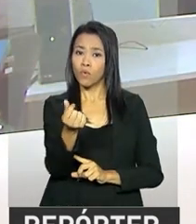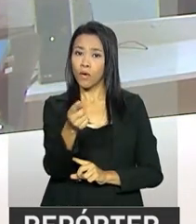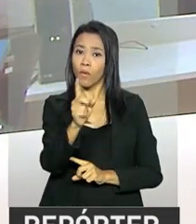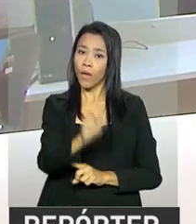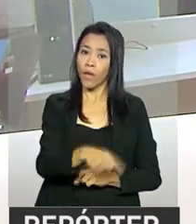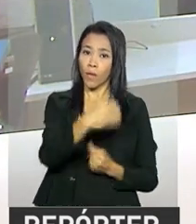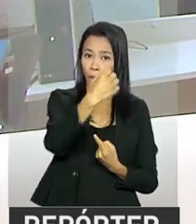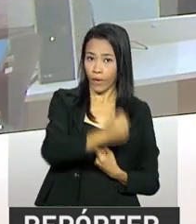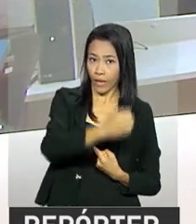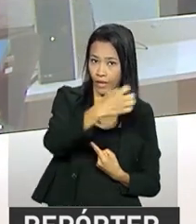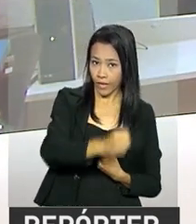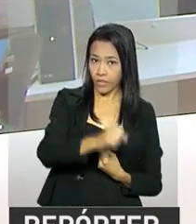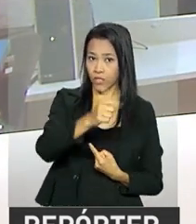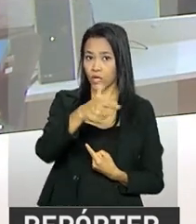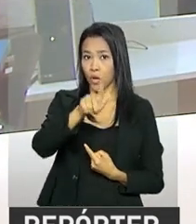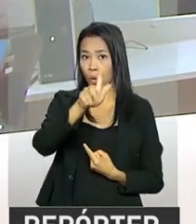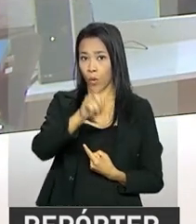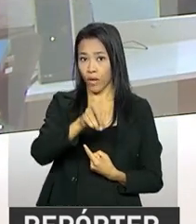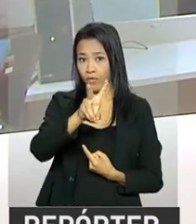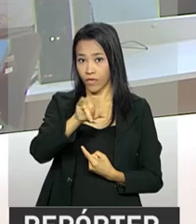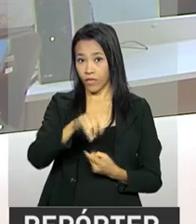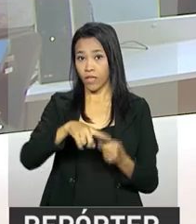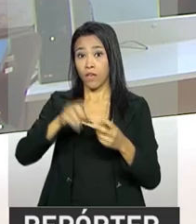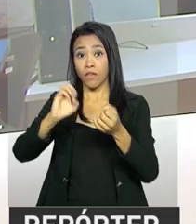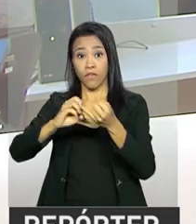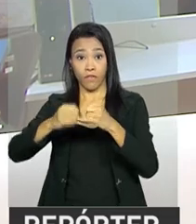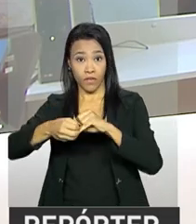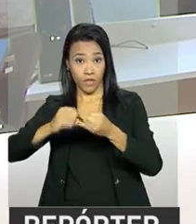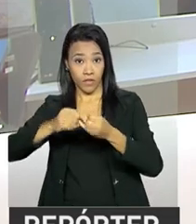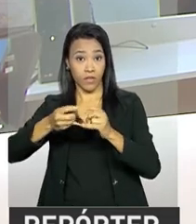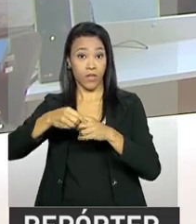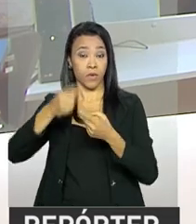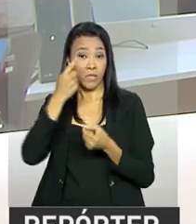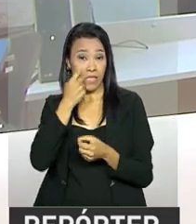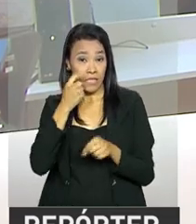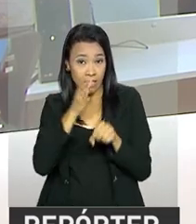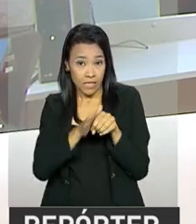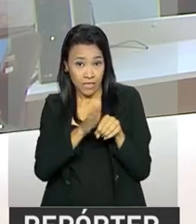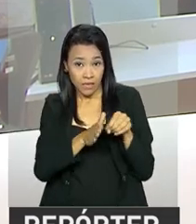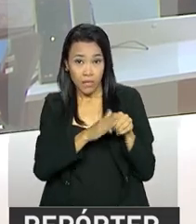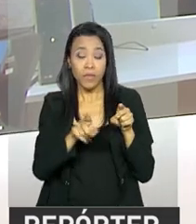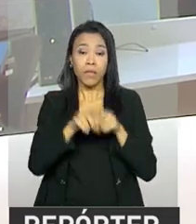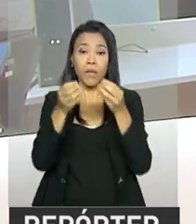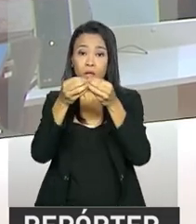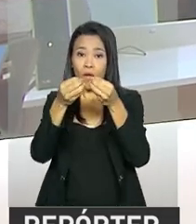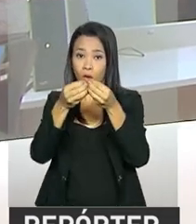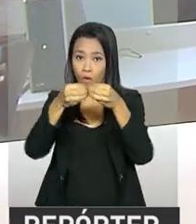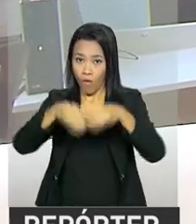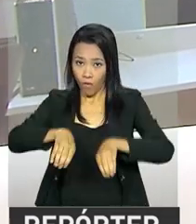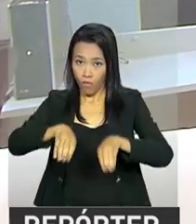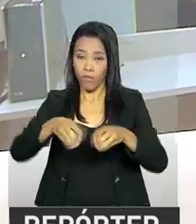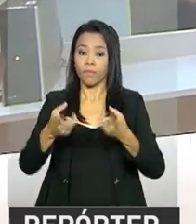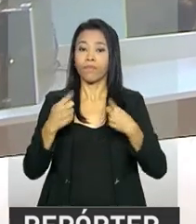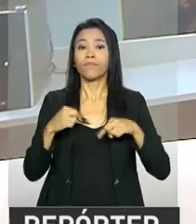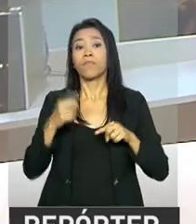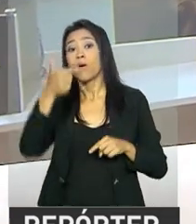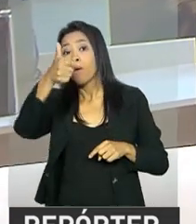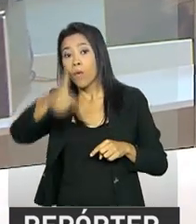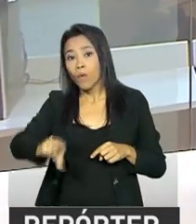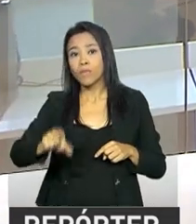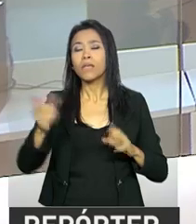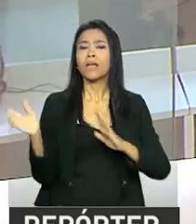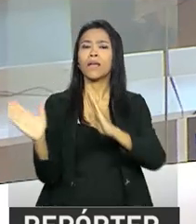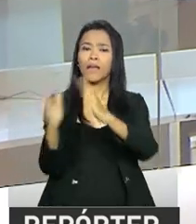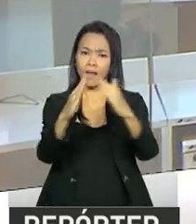leite longa vida o feijão a cebola e também o os ovos e agora o assunto é habitação as